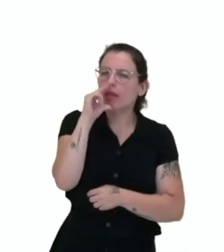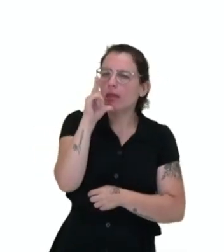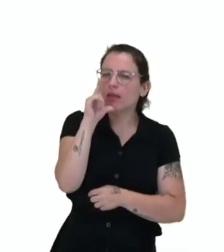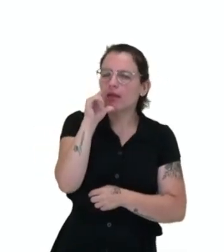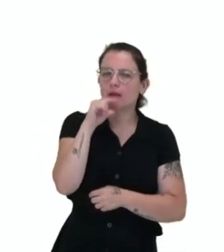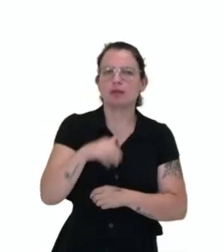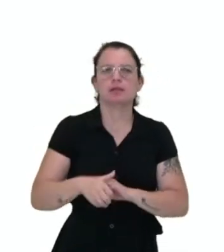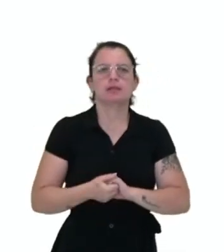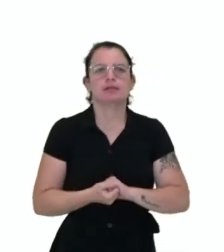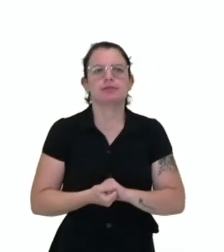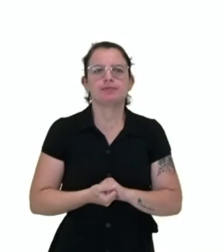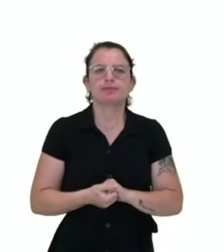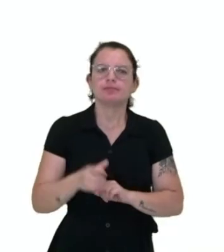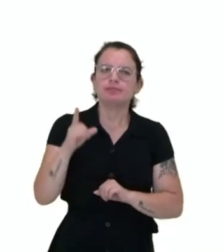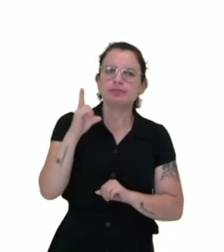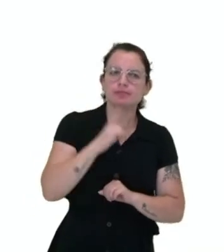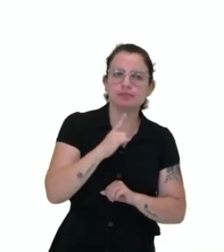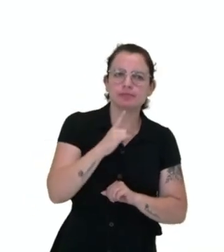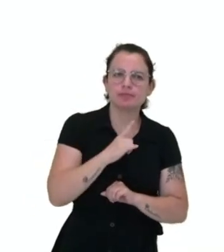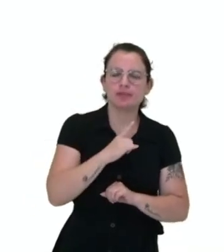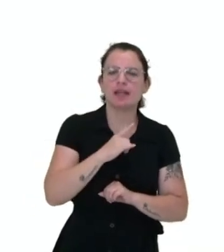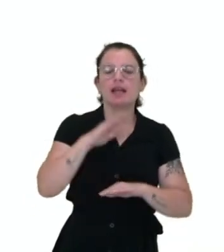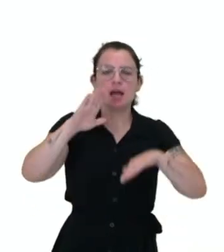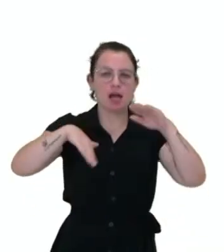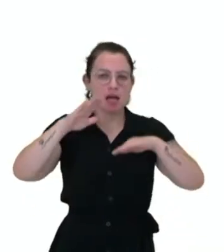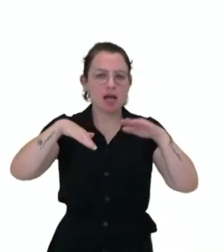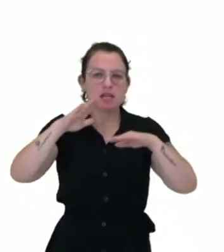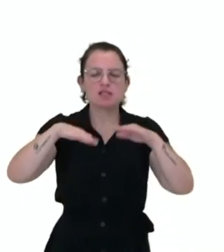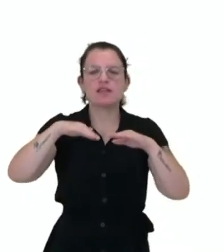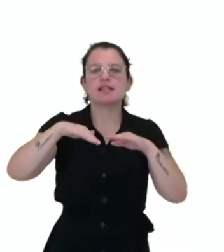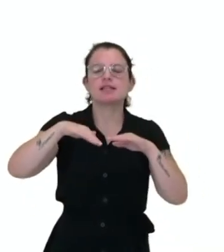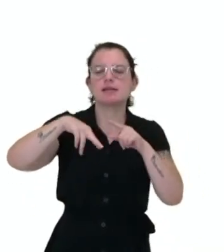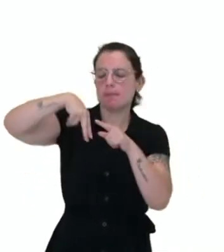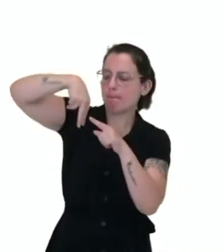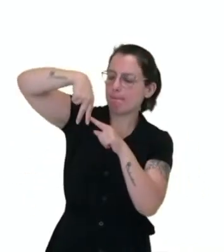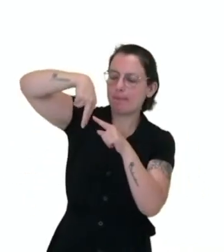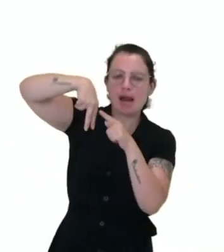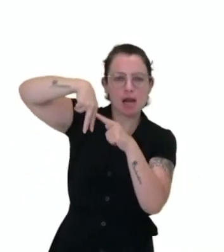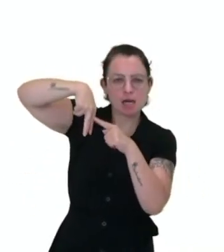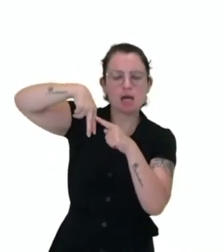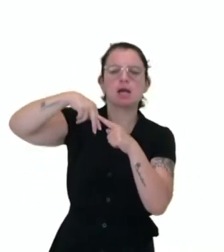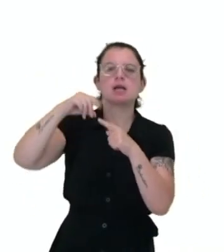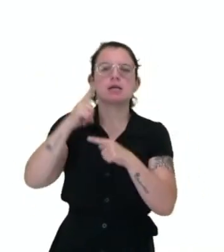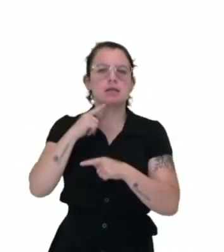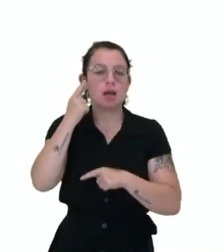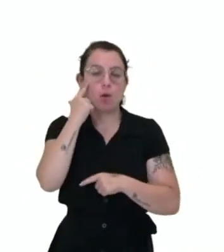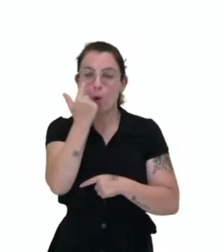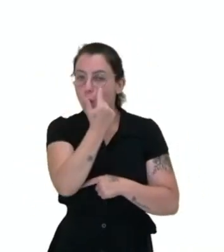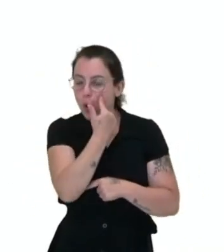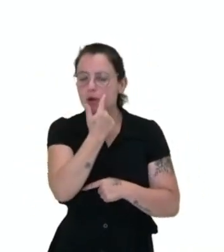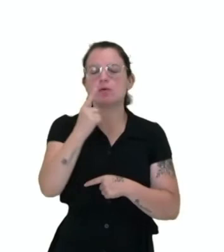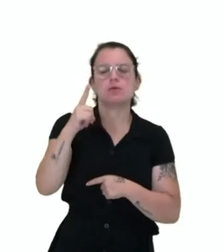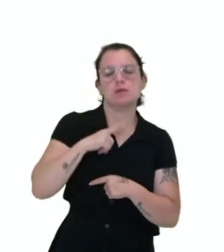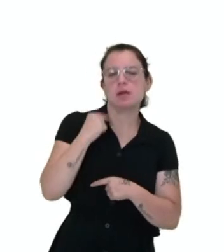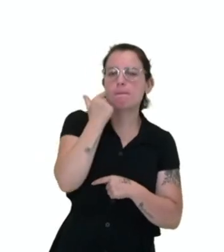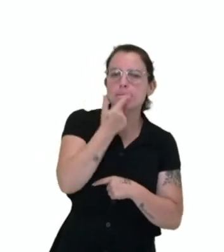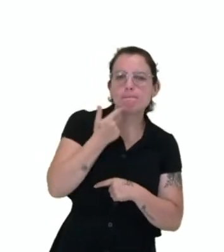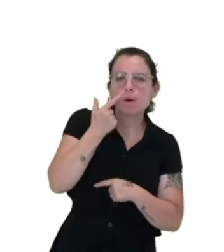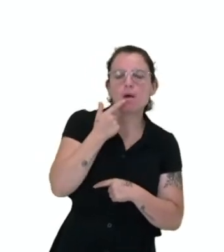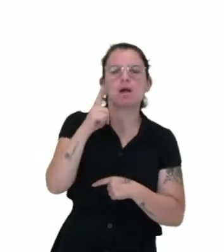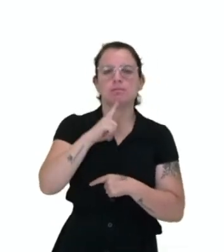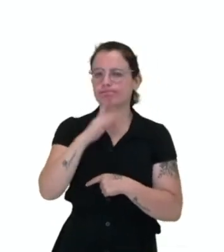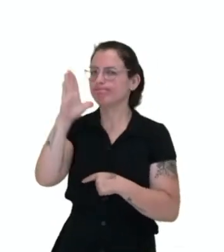geralmente nos genitais, nas coxas, nos lábios, olhos, provocando